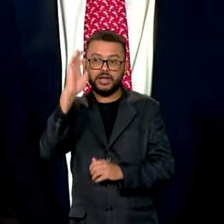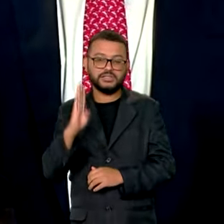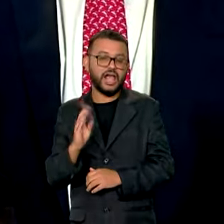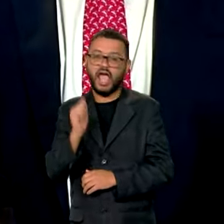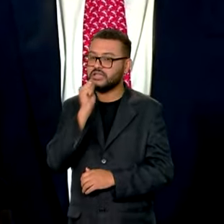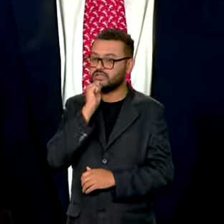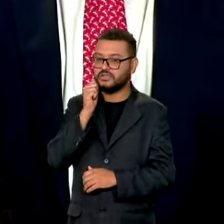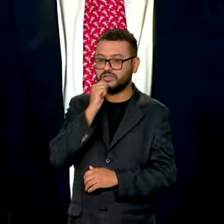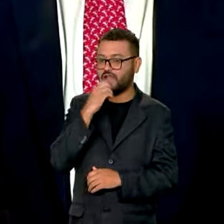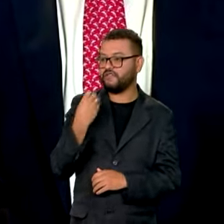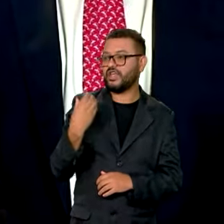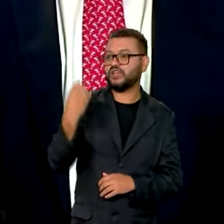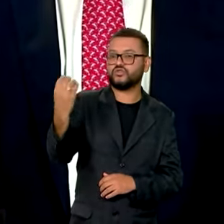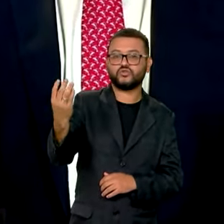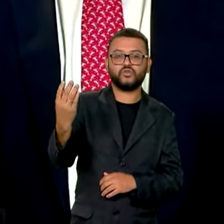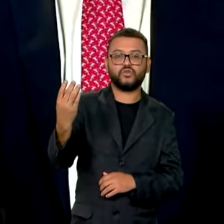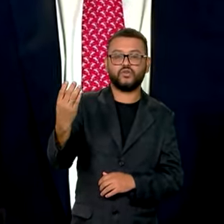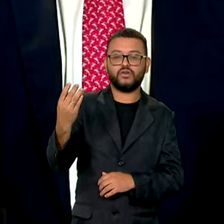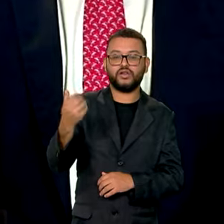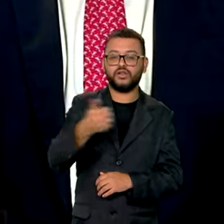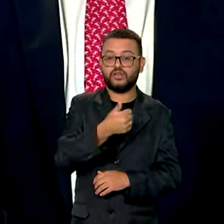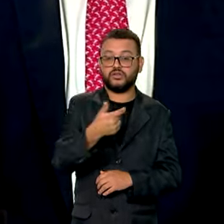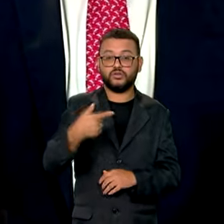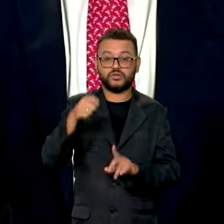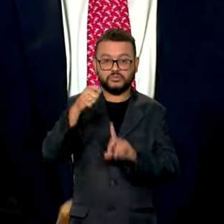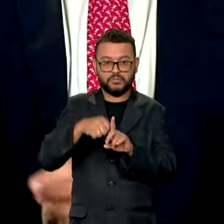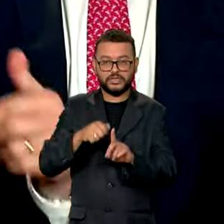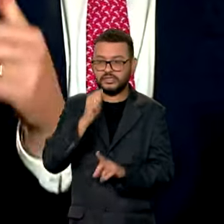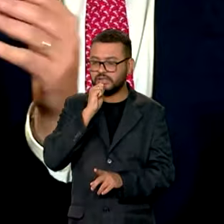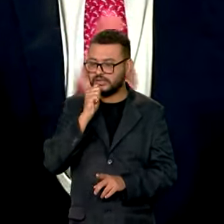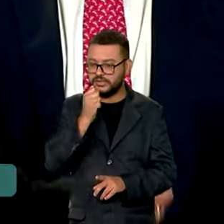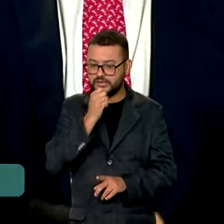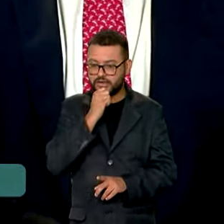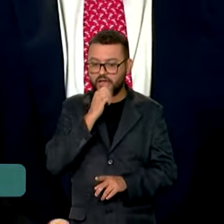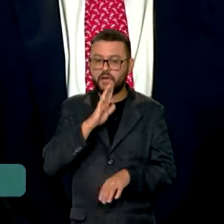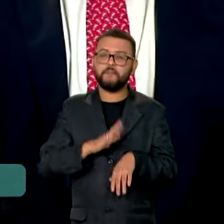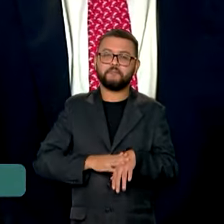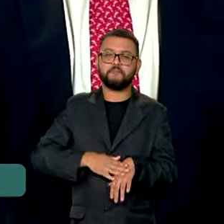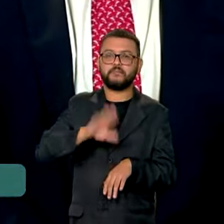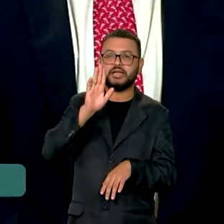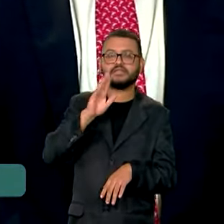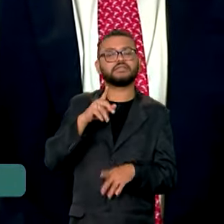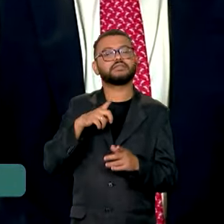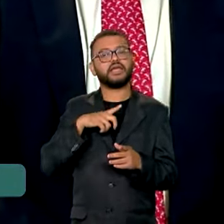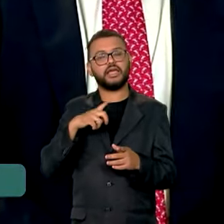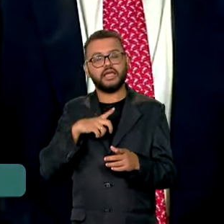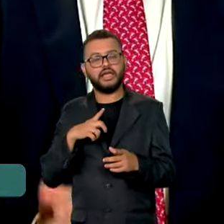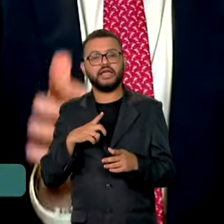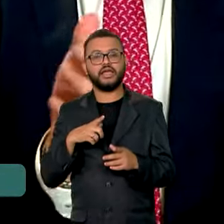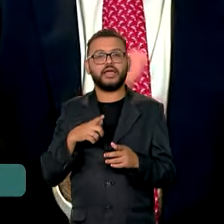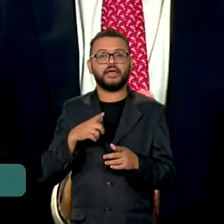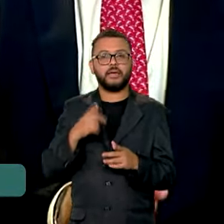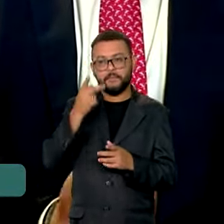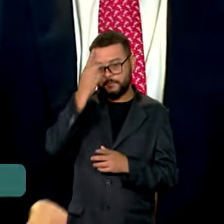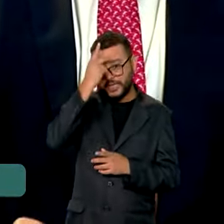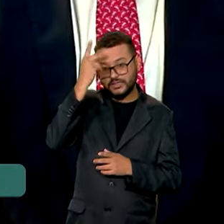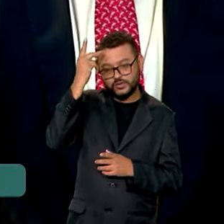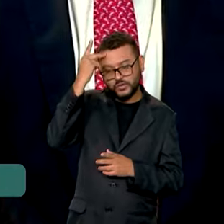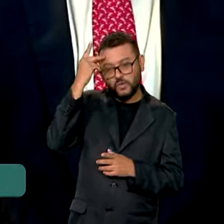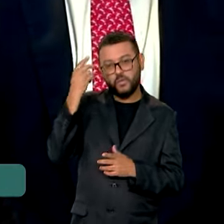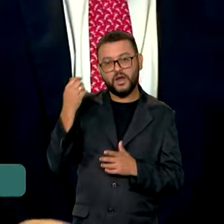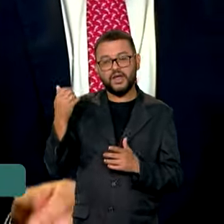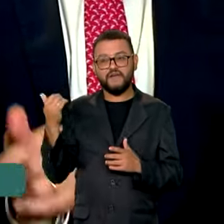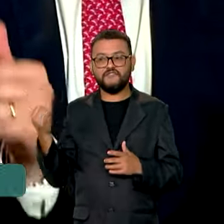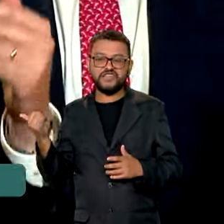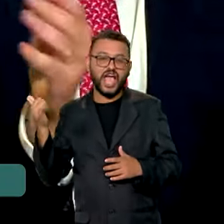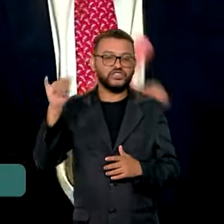viajaram no país nesses últimos 12 meses. Isso vai incluir, naturalmente, mais gente viajando pelo